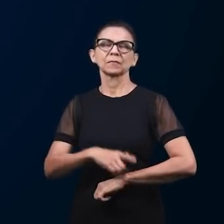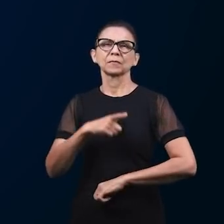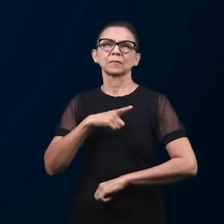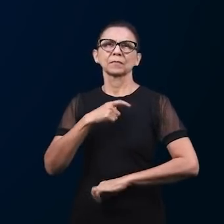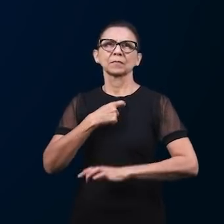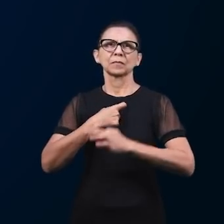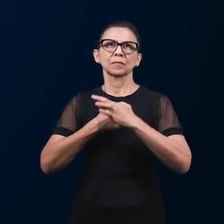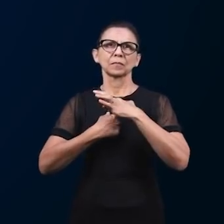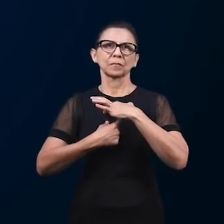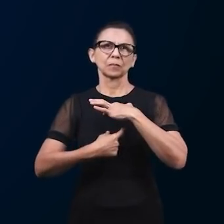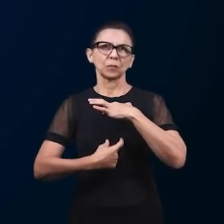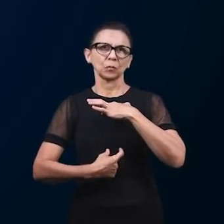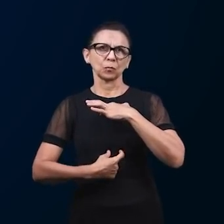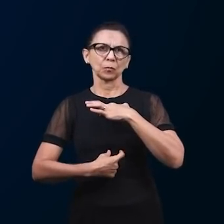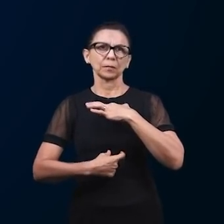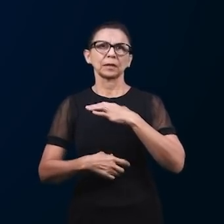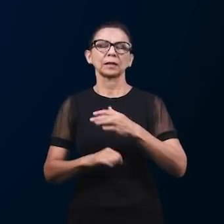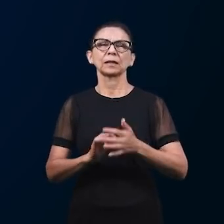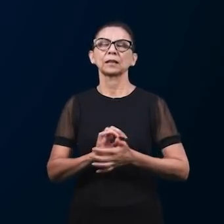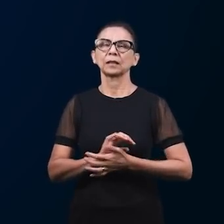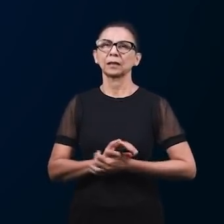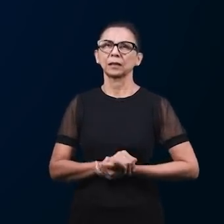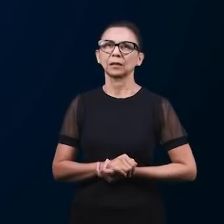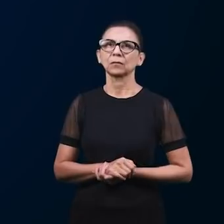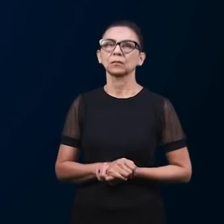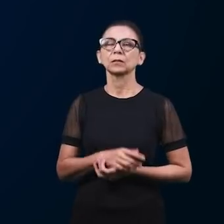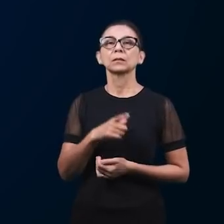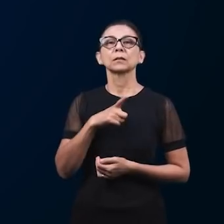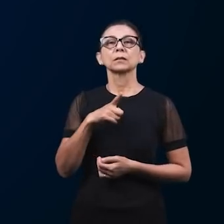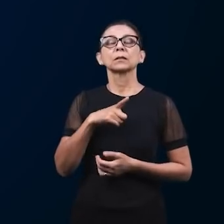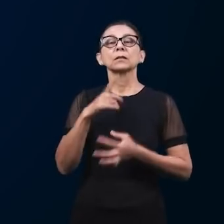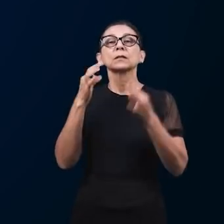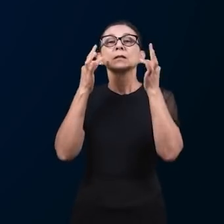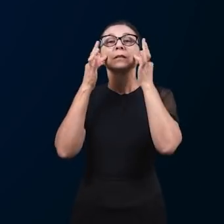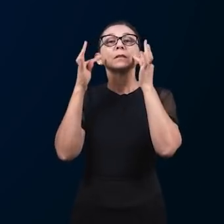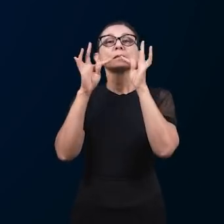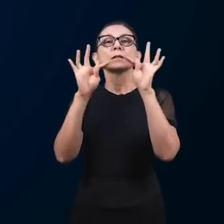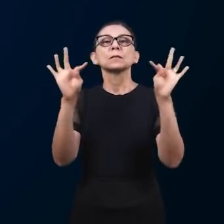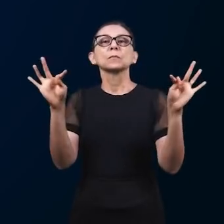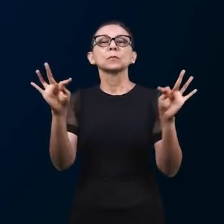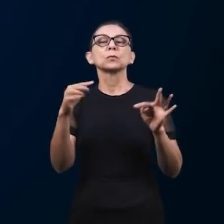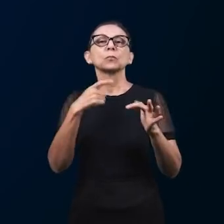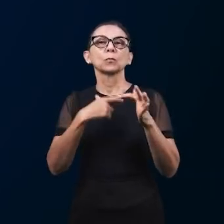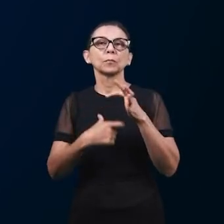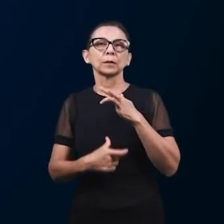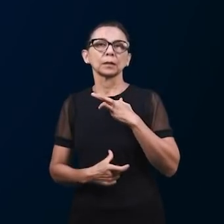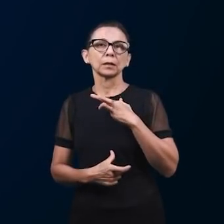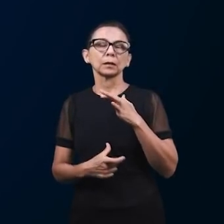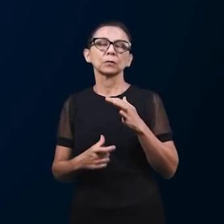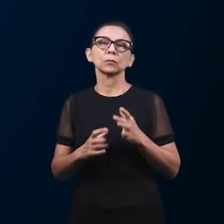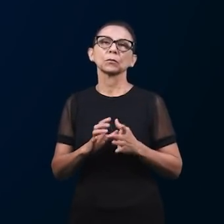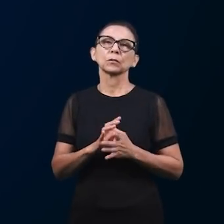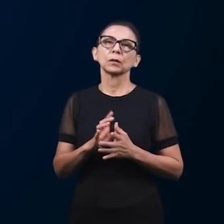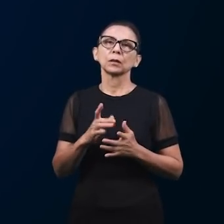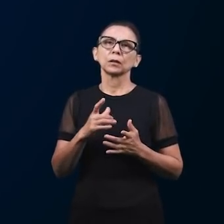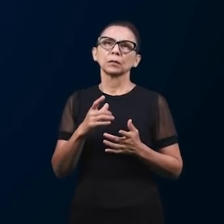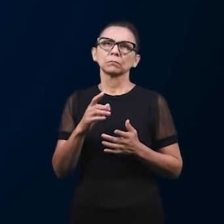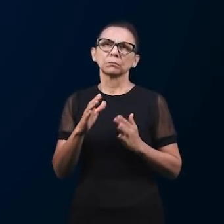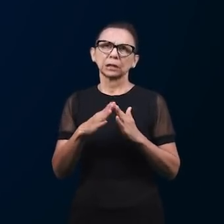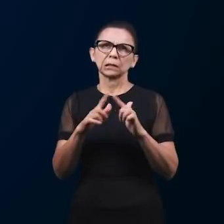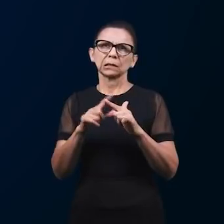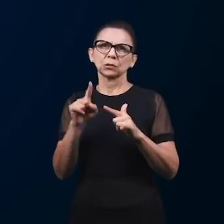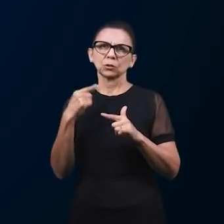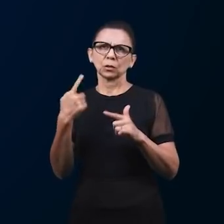Nós temos um obreiro, vou deixar aqui um testemunho da experiência de um obreiro em uma de nossas igrejas, a qual